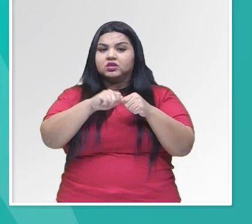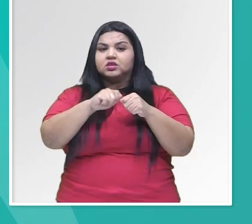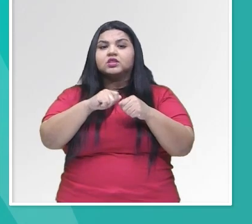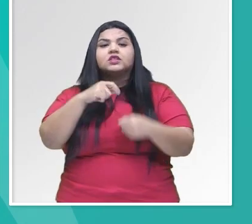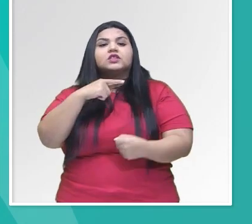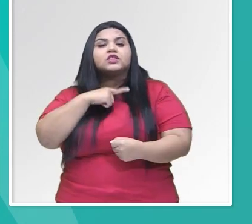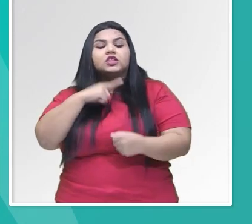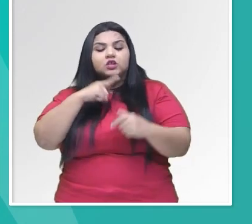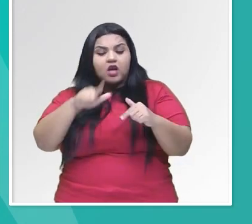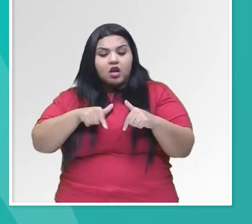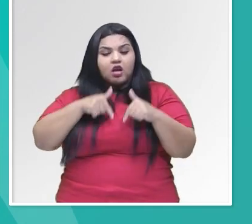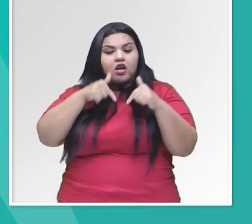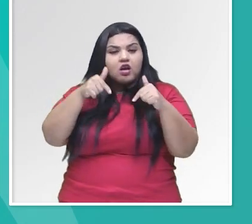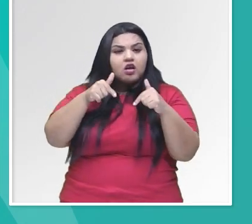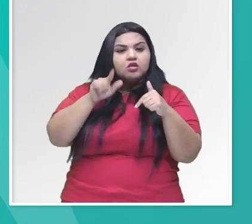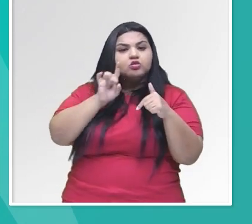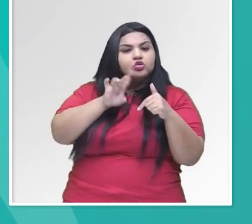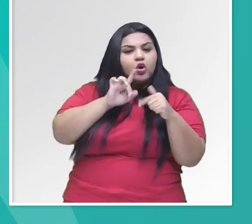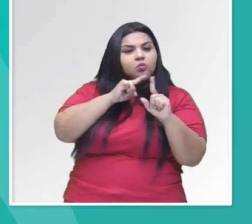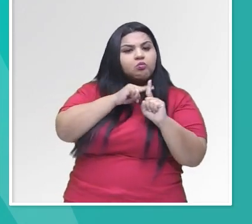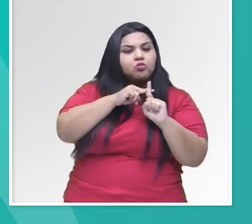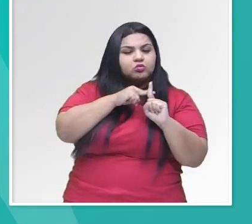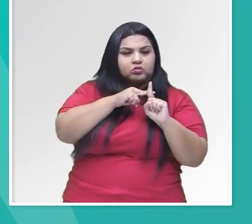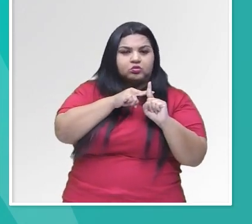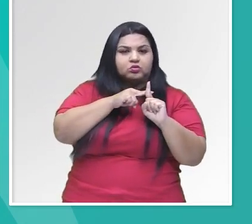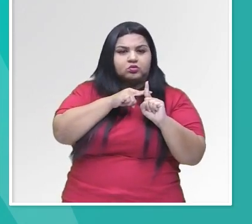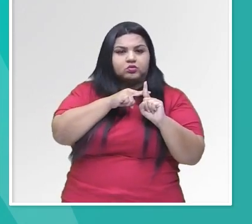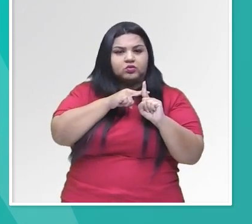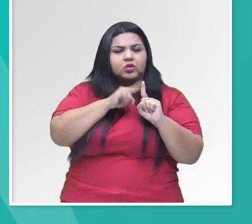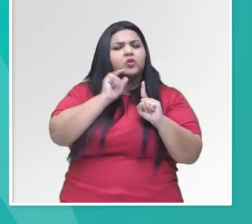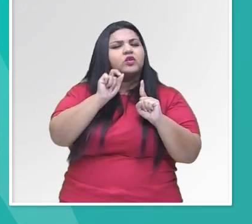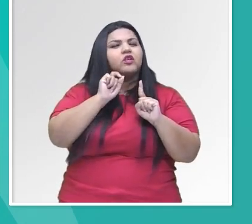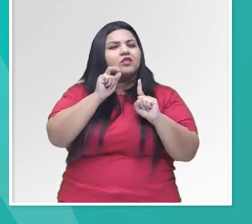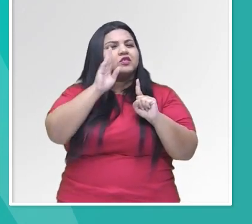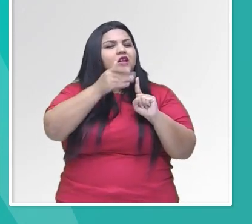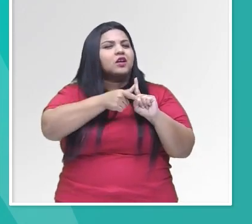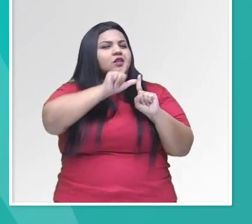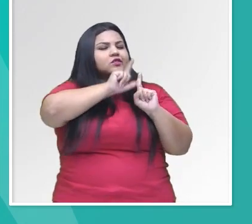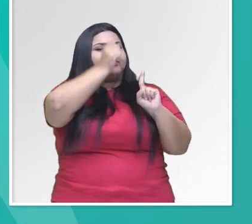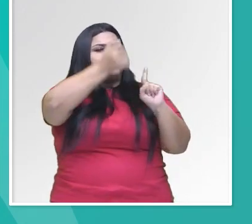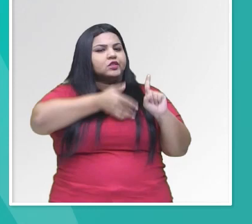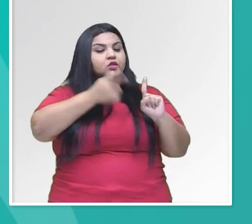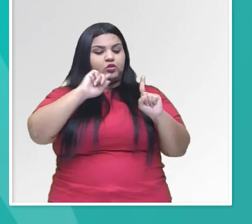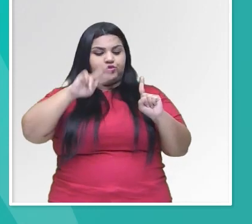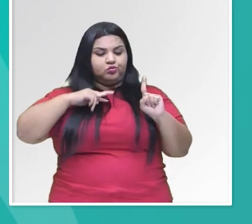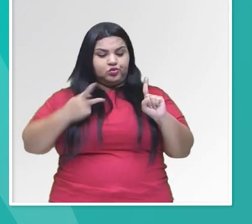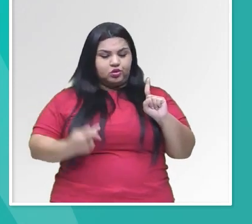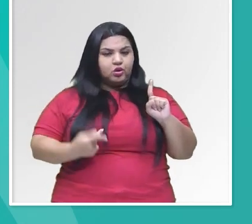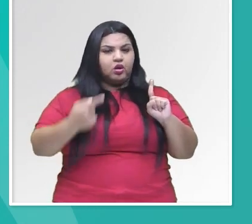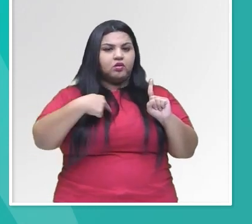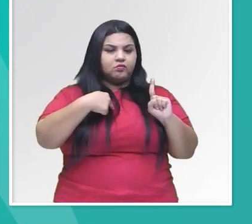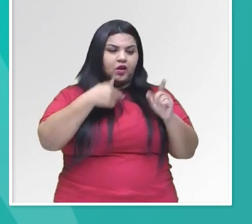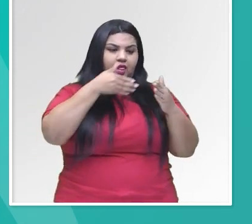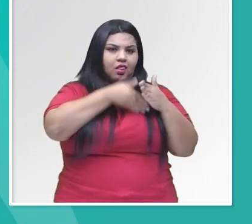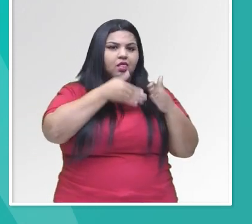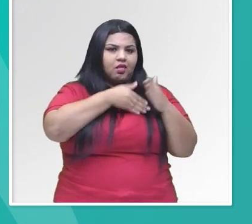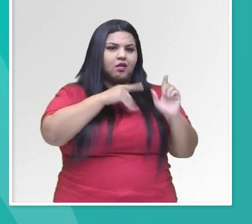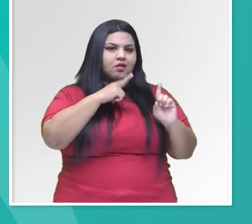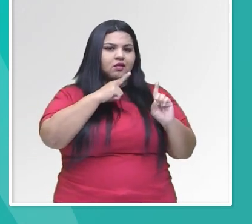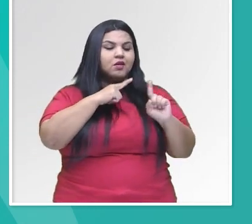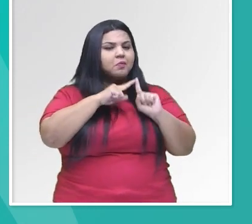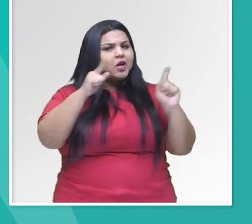termos atitudes só positivas. Aquilo que eu falei para você, somos humanos, limitados, mas não